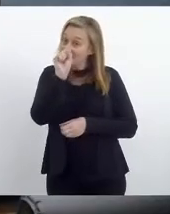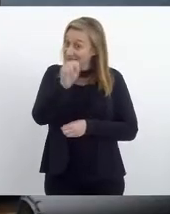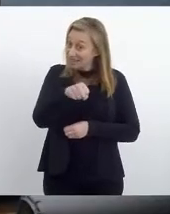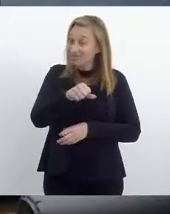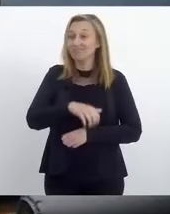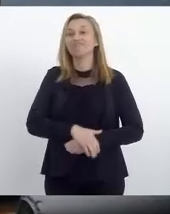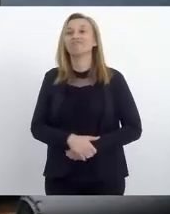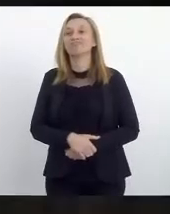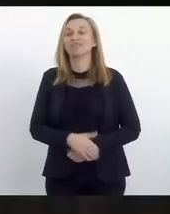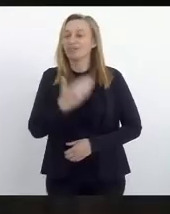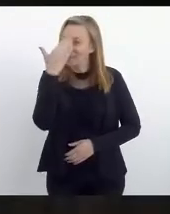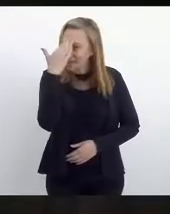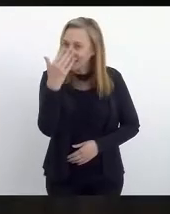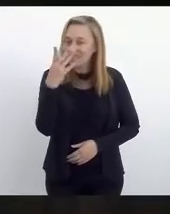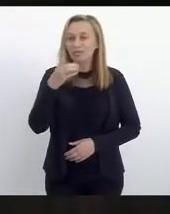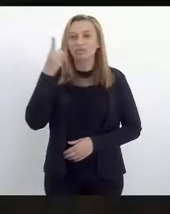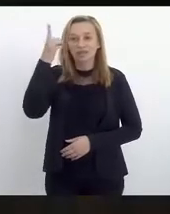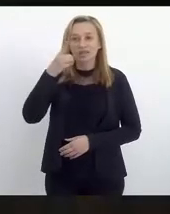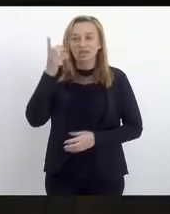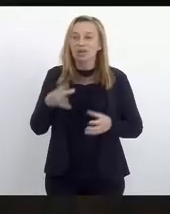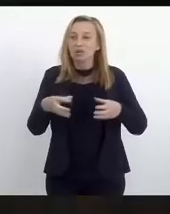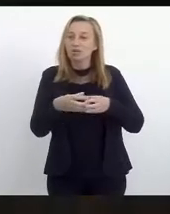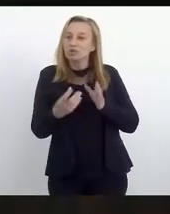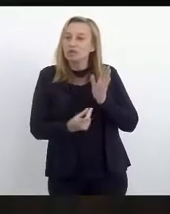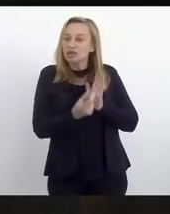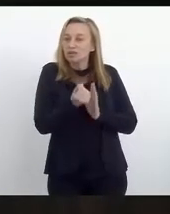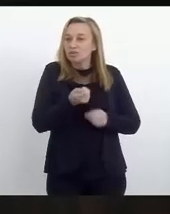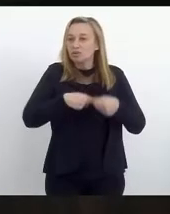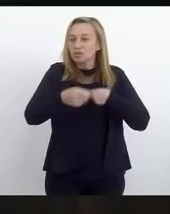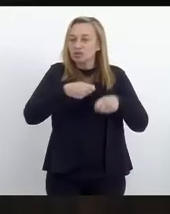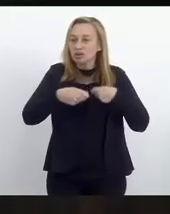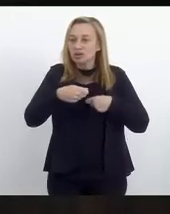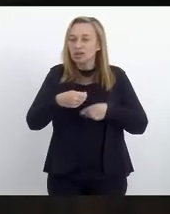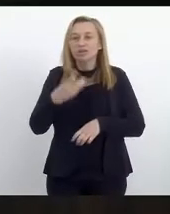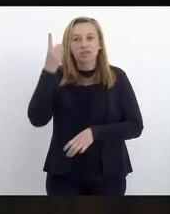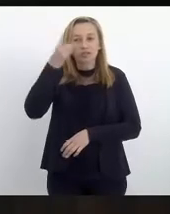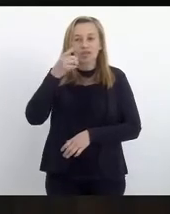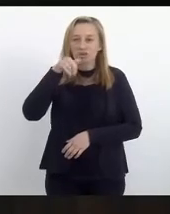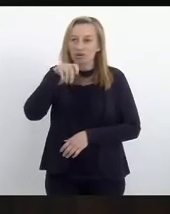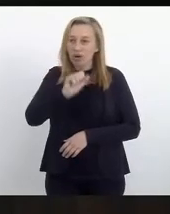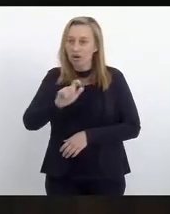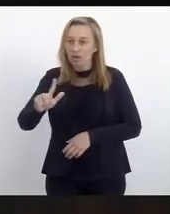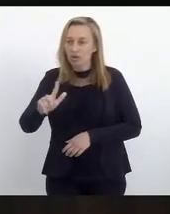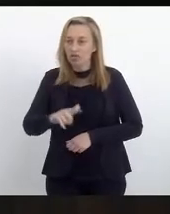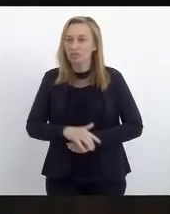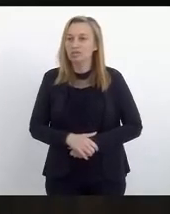mérito. Obrigado, deputado. Pela Comissão de Economia, Indústria e Comércio, deputado Noel de Carvalho.